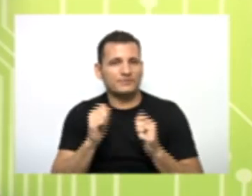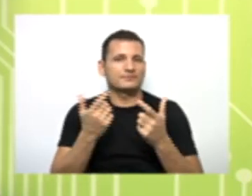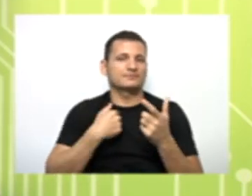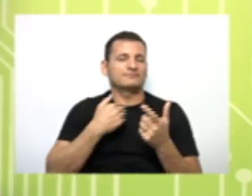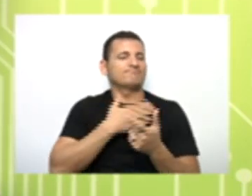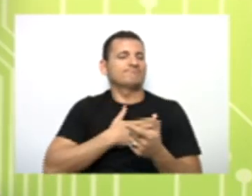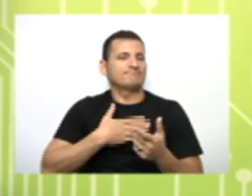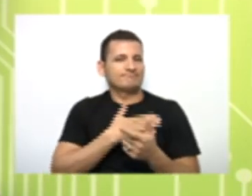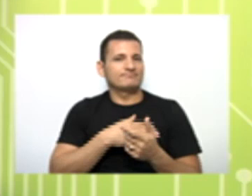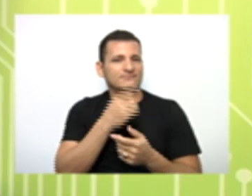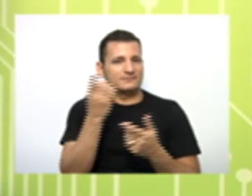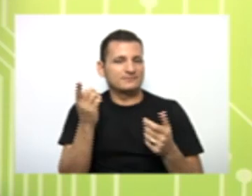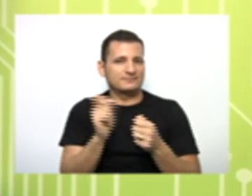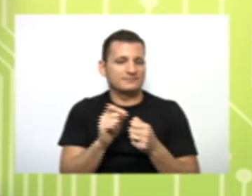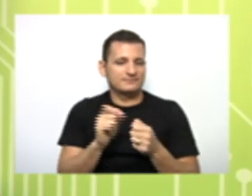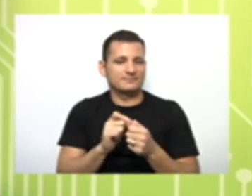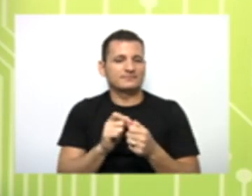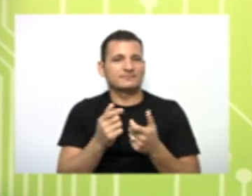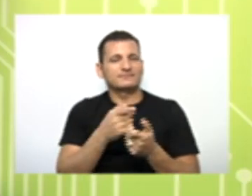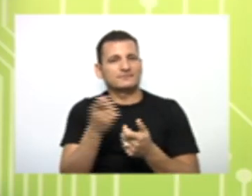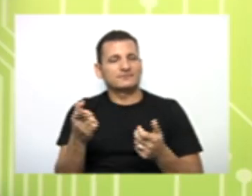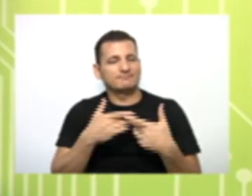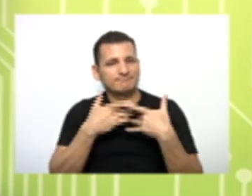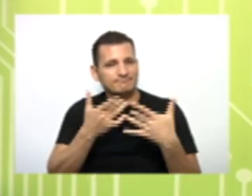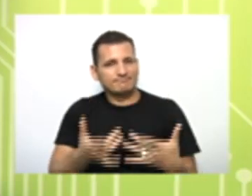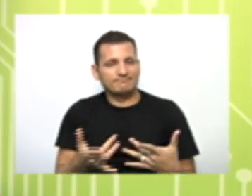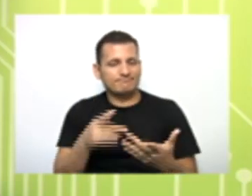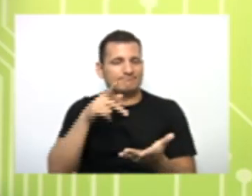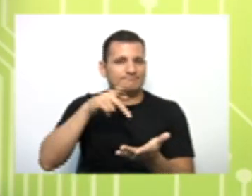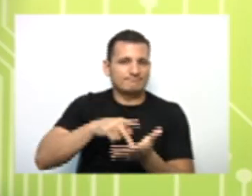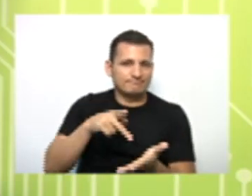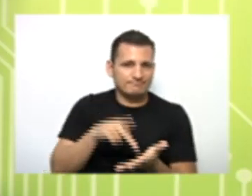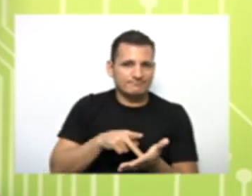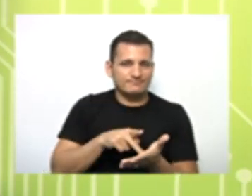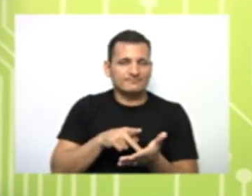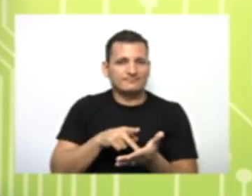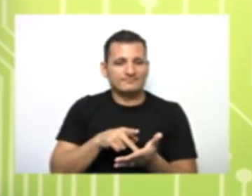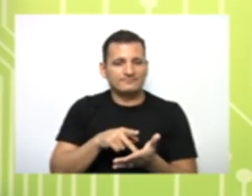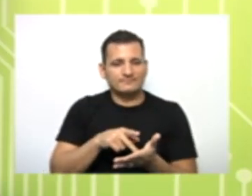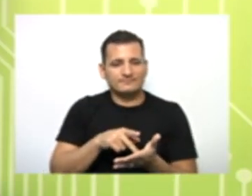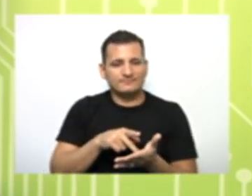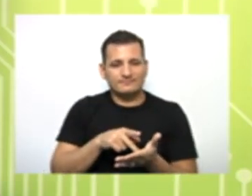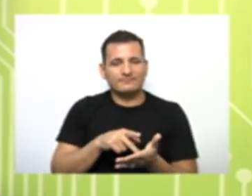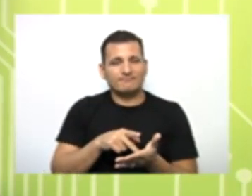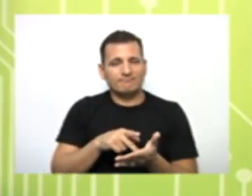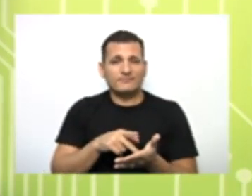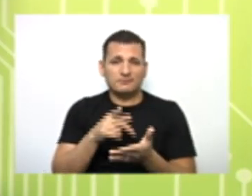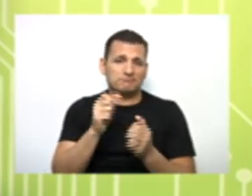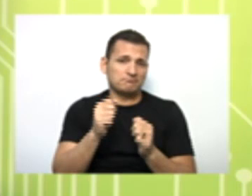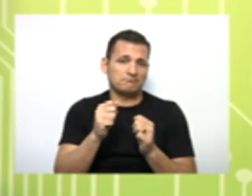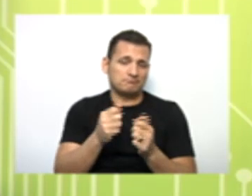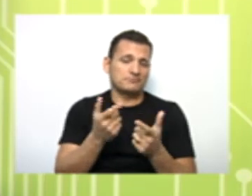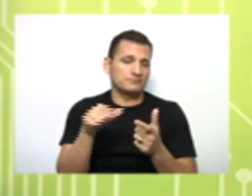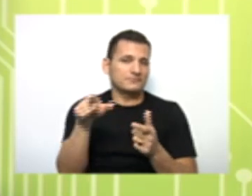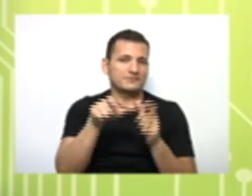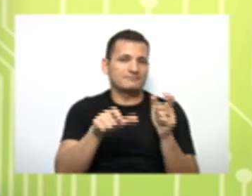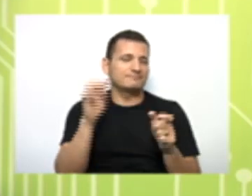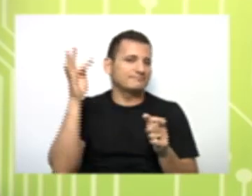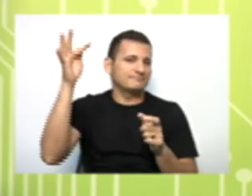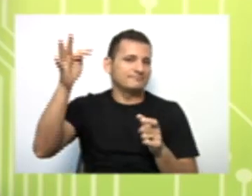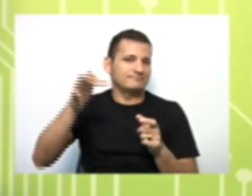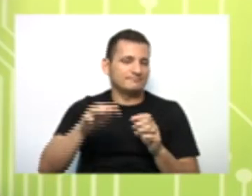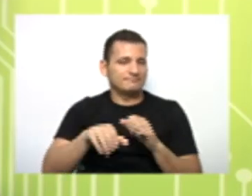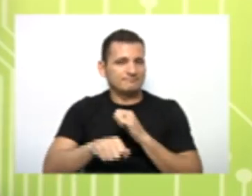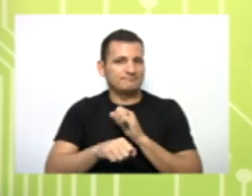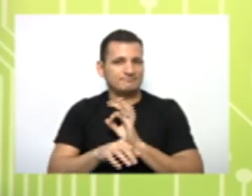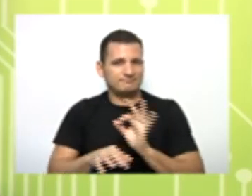adoro que vocês façam tudo isso, que vocês se dediquem mesmo para isso, que pode ser o futuro de cada um de vocês. Vamos